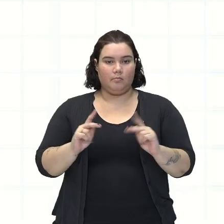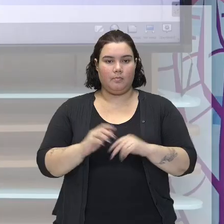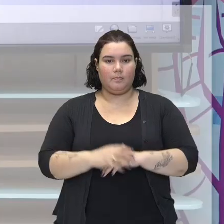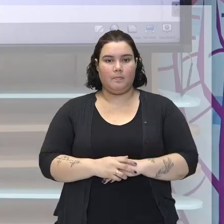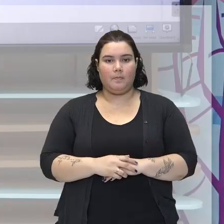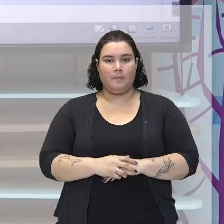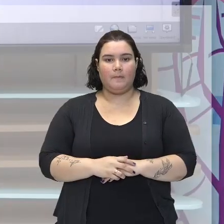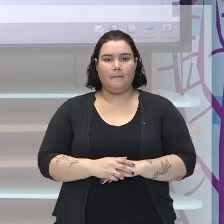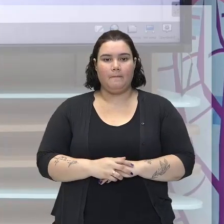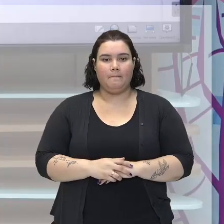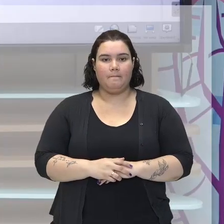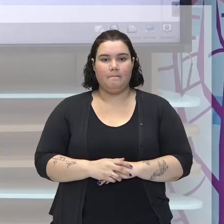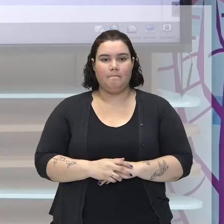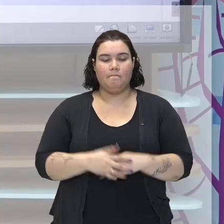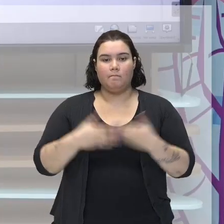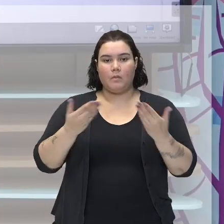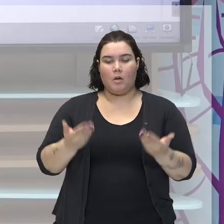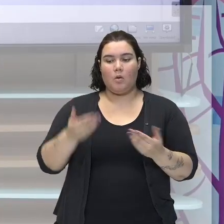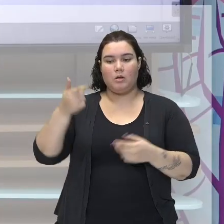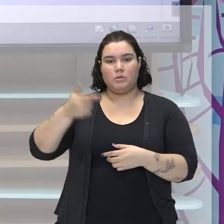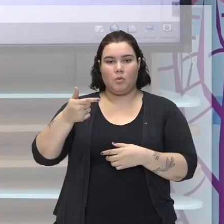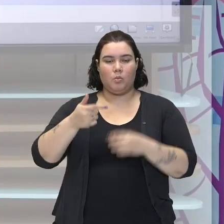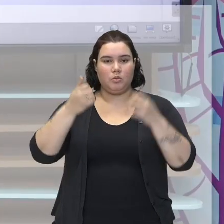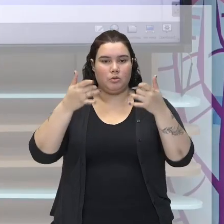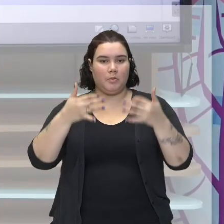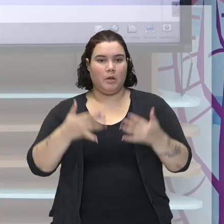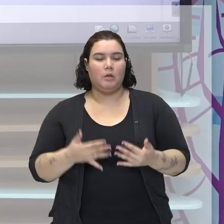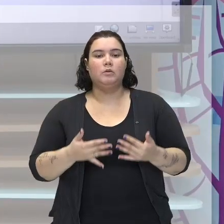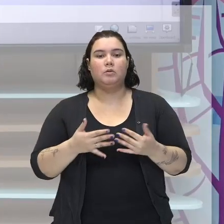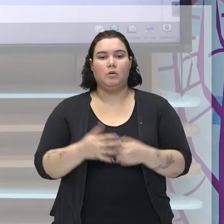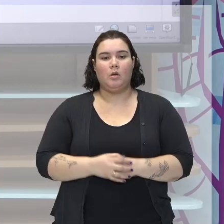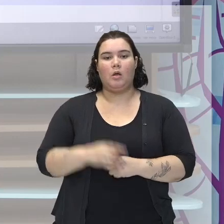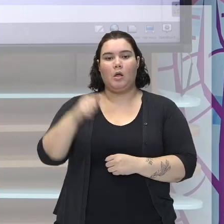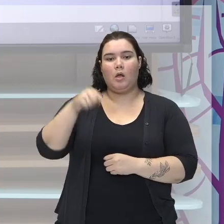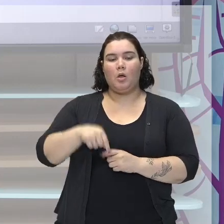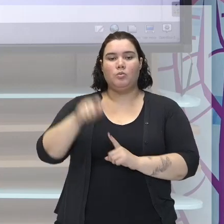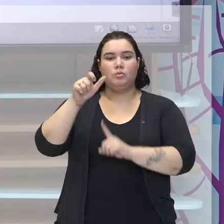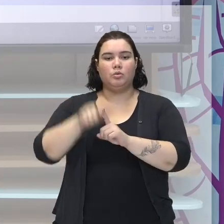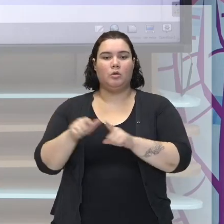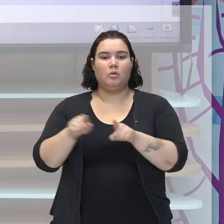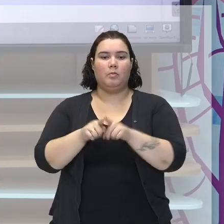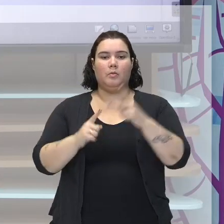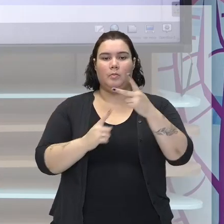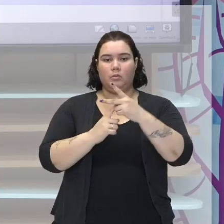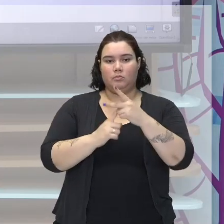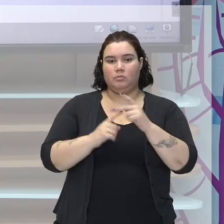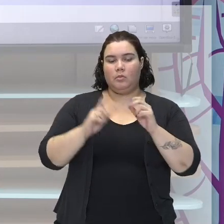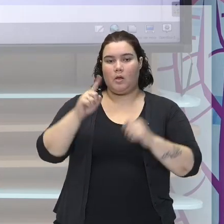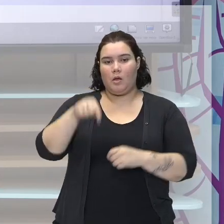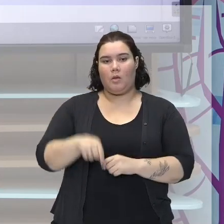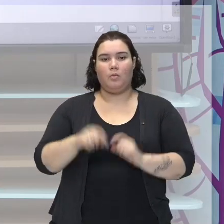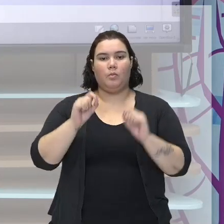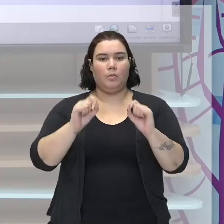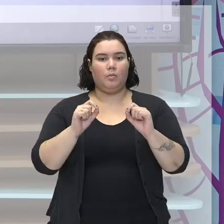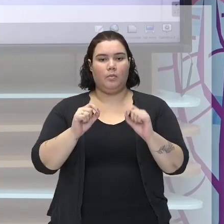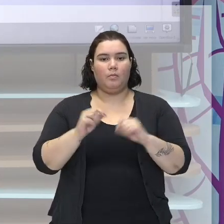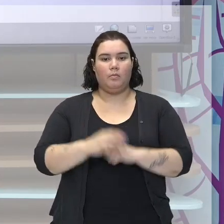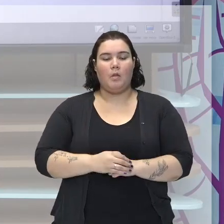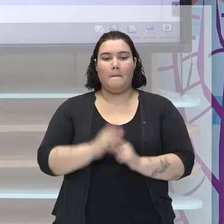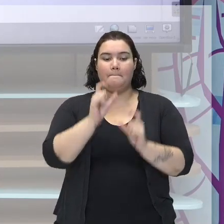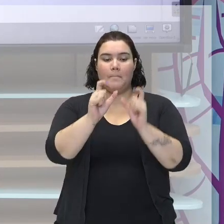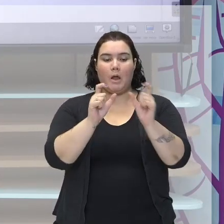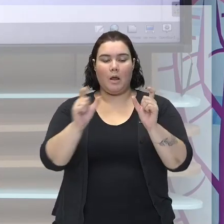segundo tópico aqui, nós falamos sobre sujeitos e falamos sobre predicados, que nós vamos chamar de